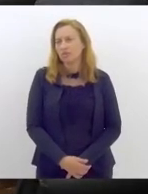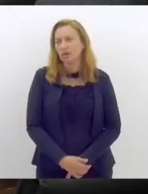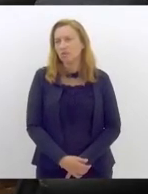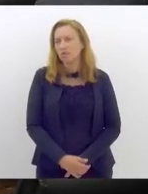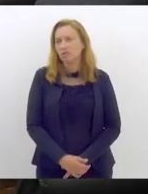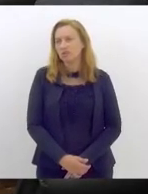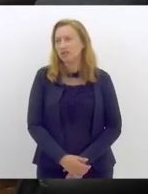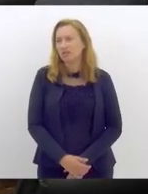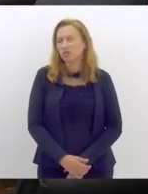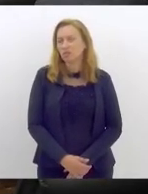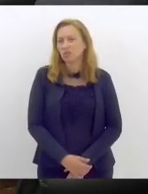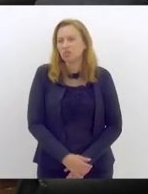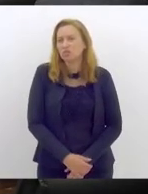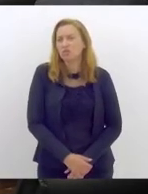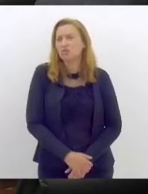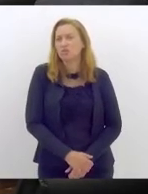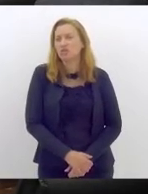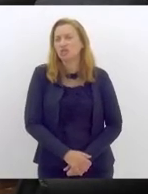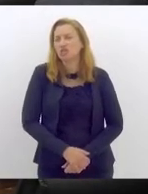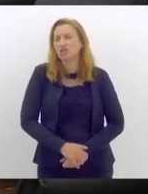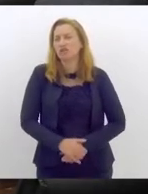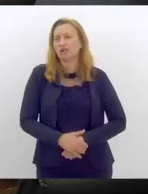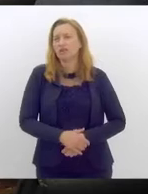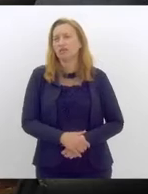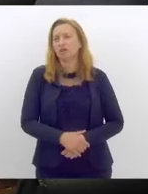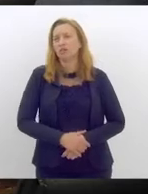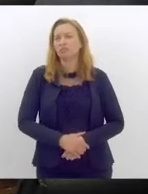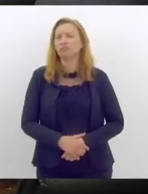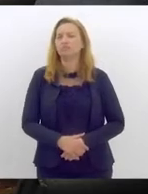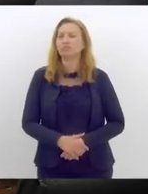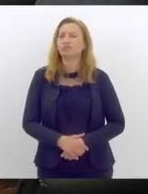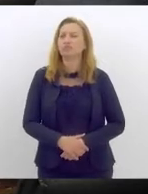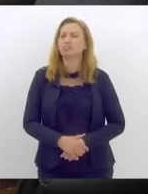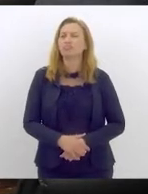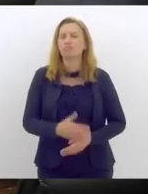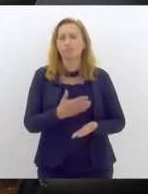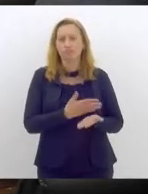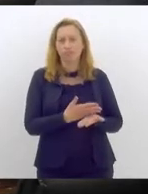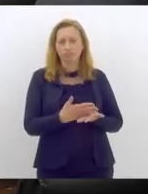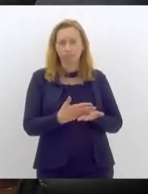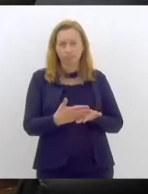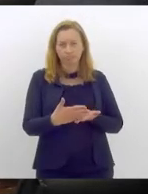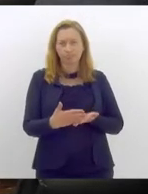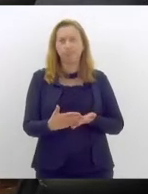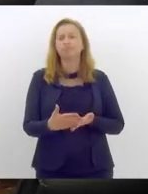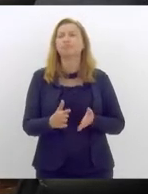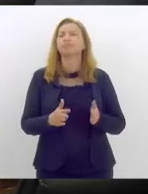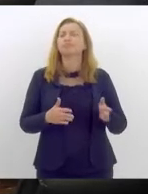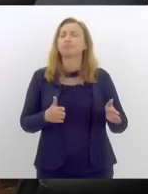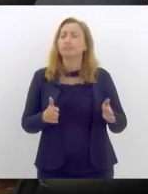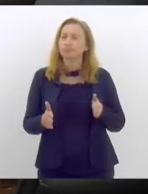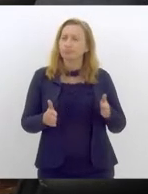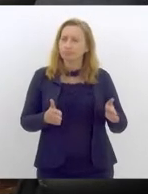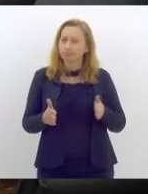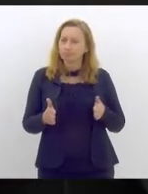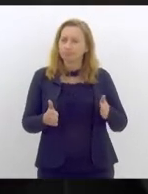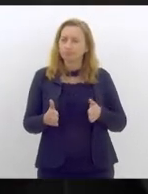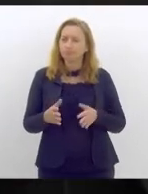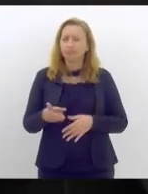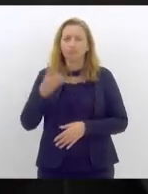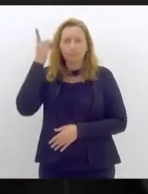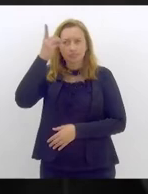deputada Tia Jô presídio expediente Inicial Deputado Luiz Paulo Deputado Giovanni